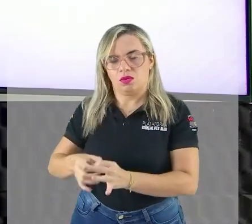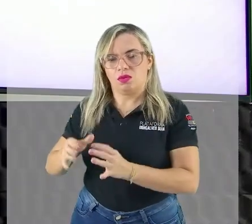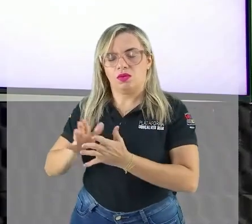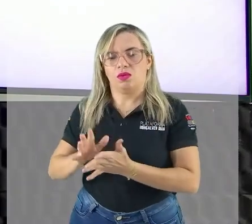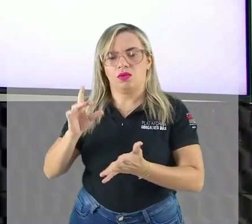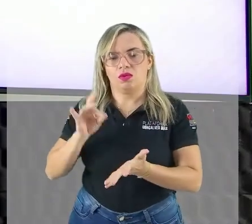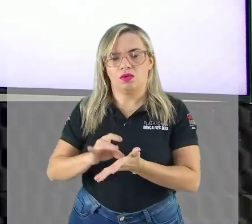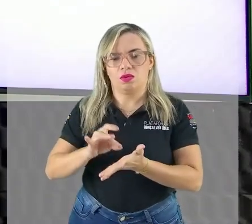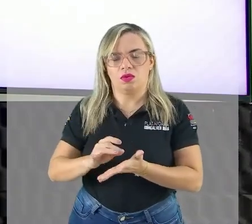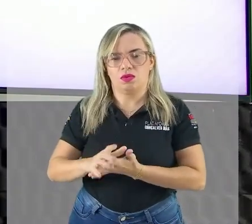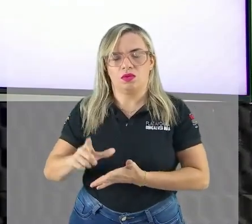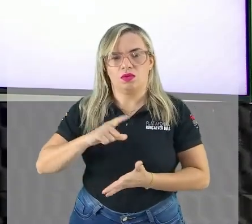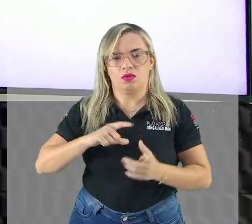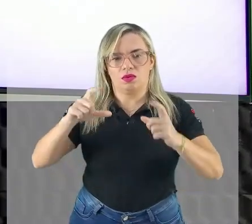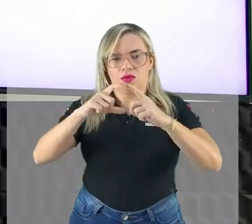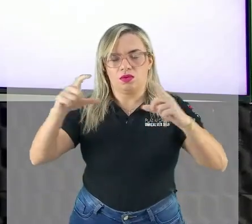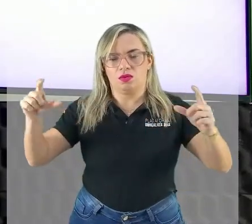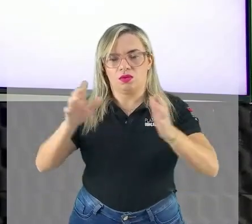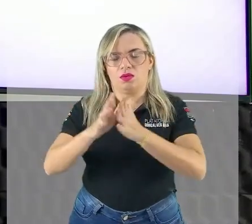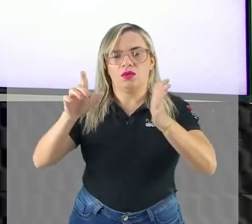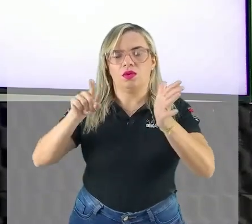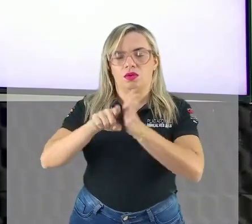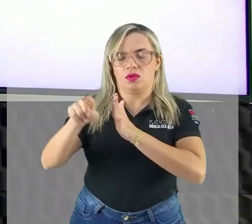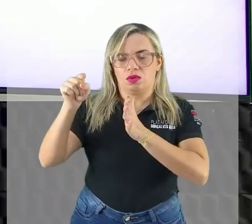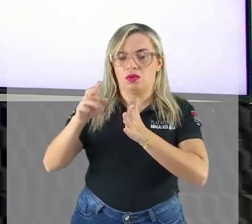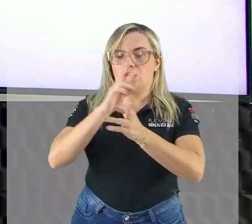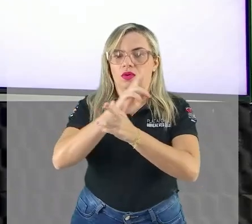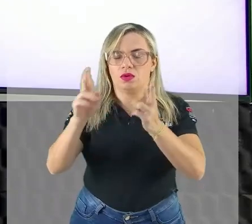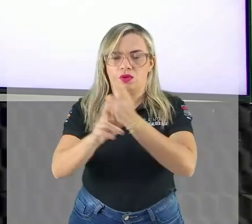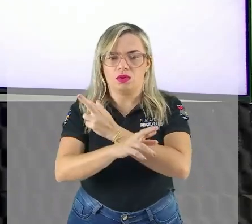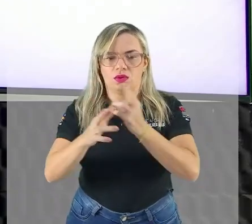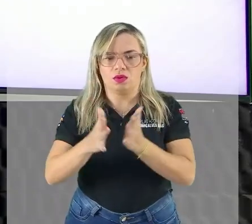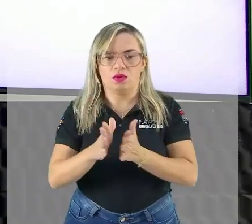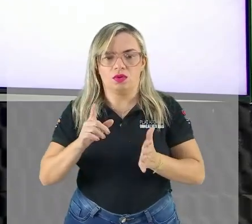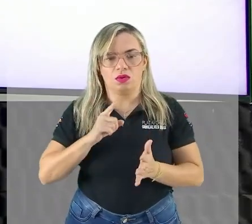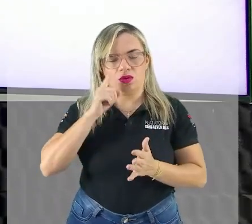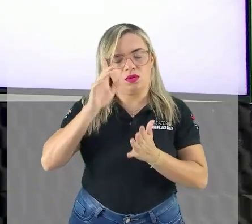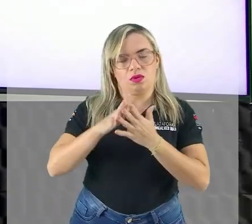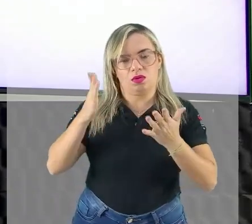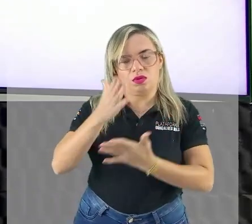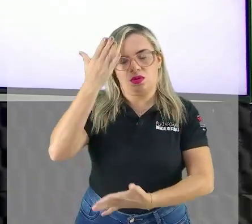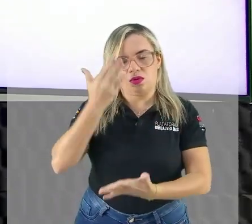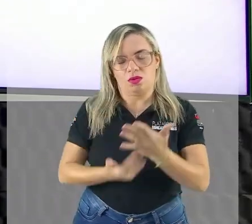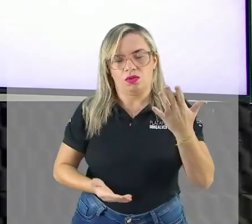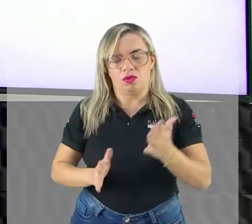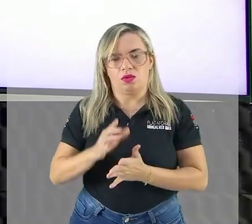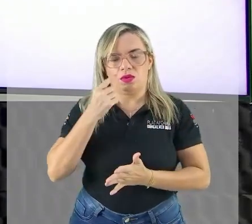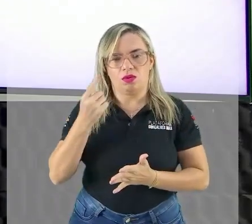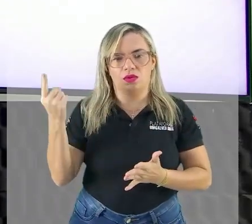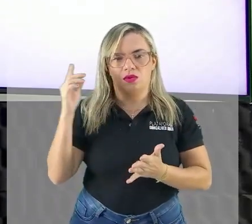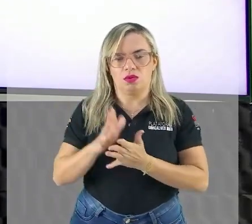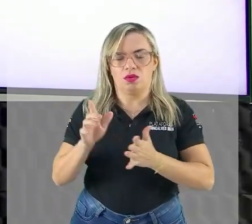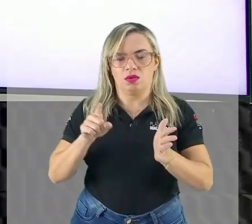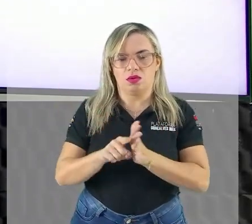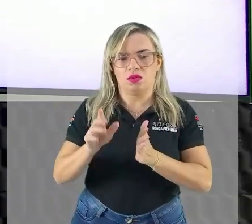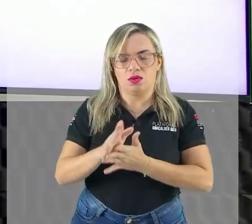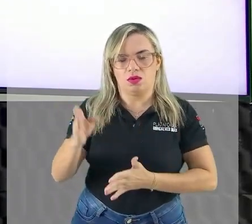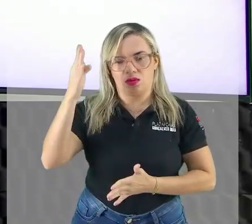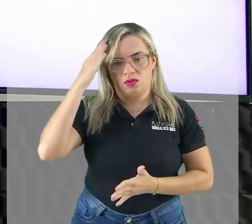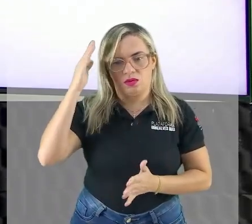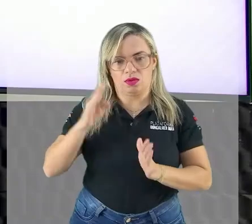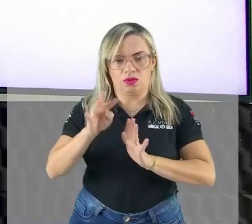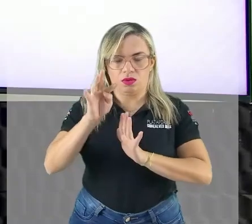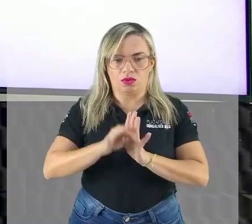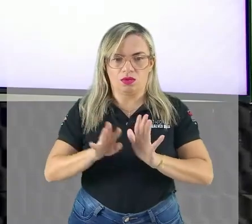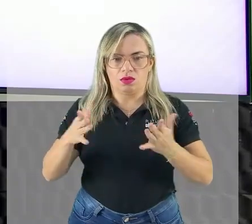essa coerência tem que ser de acordo com o enunciado para a gente não correr o risco de perder uma questão que é predominantemente de interpretação